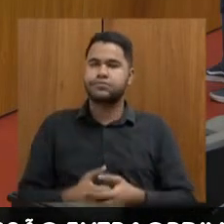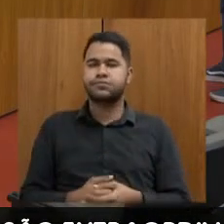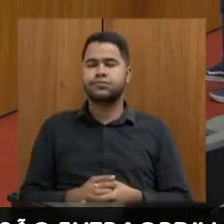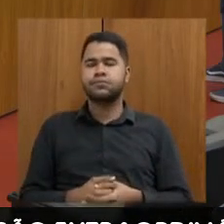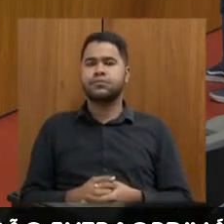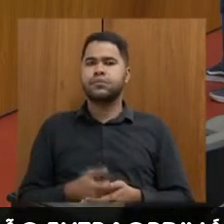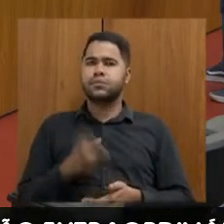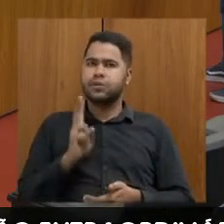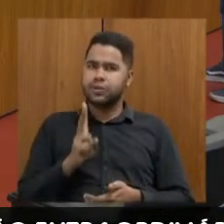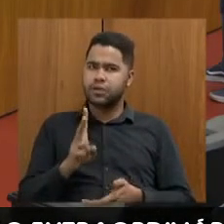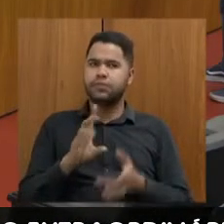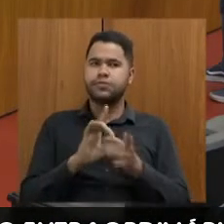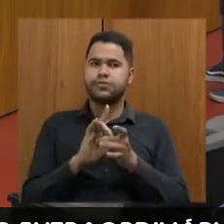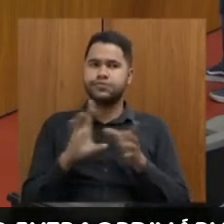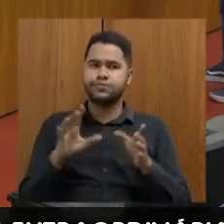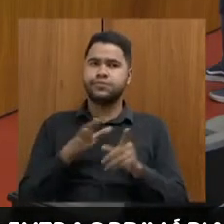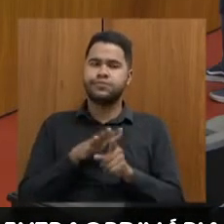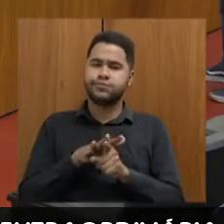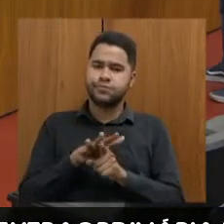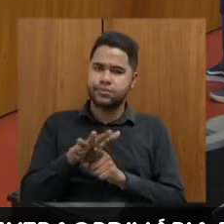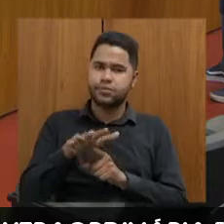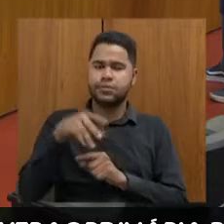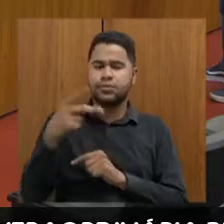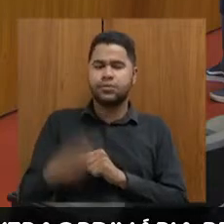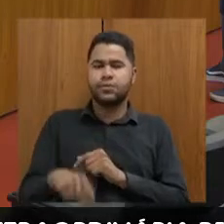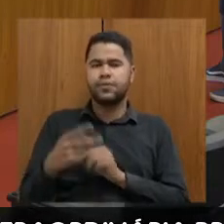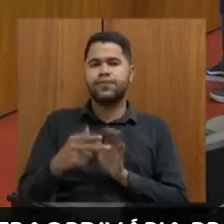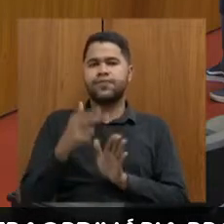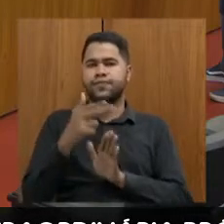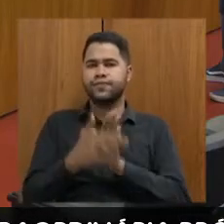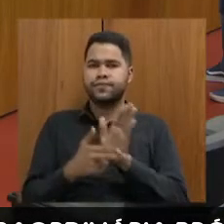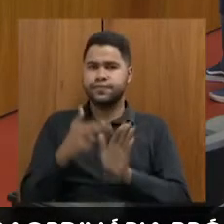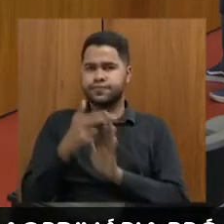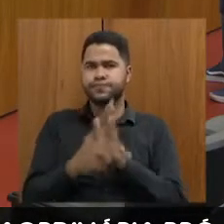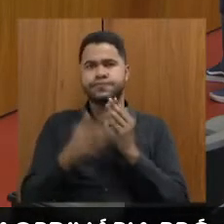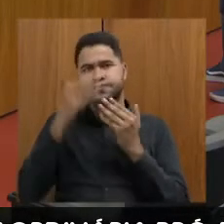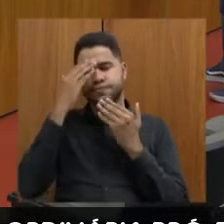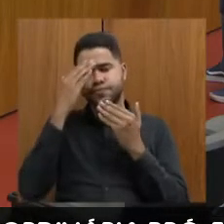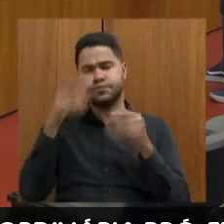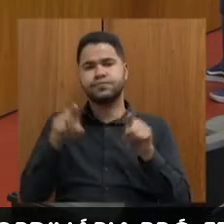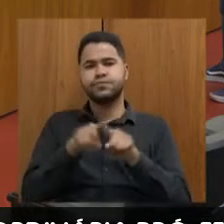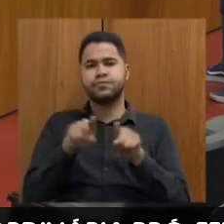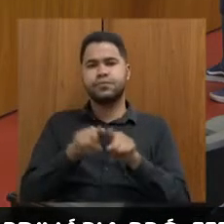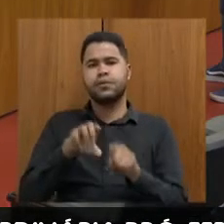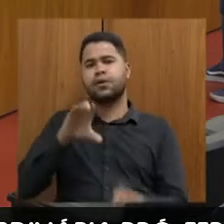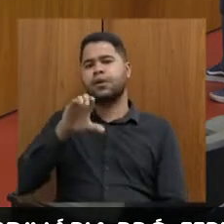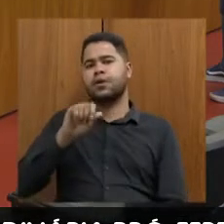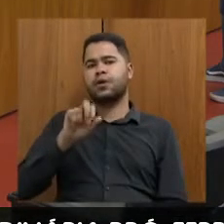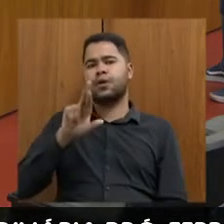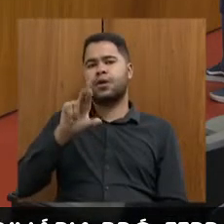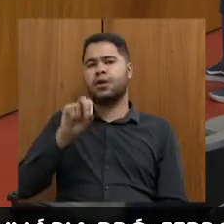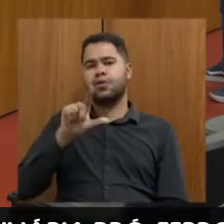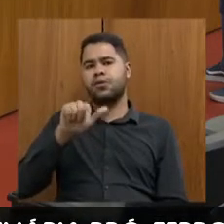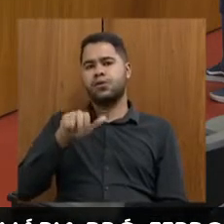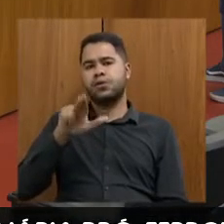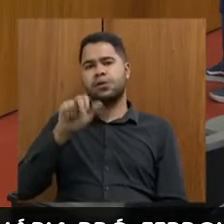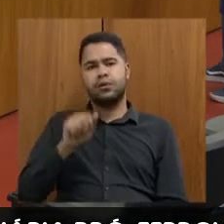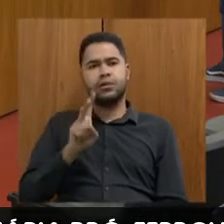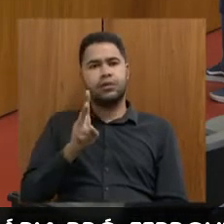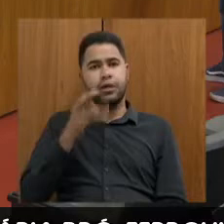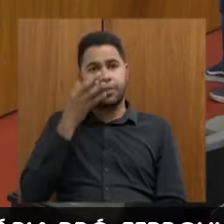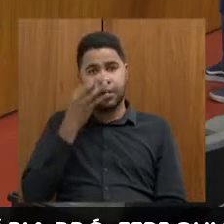prontamente as demandas da comissão de ferrovias agradecer também a Carolina sempre atento